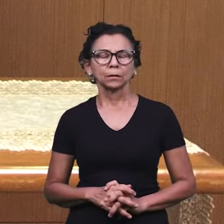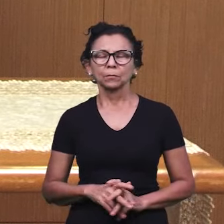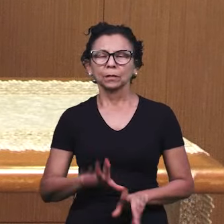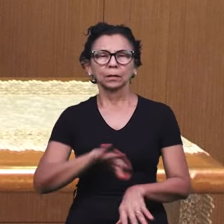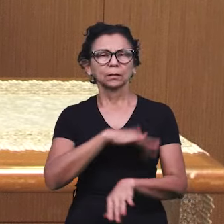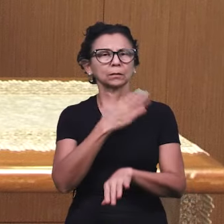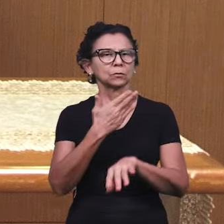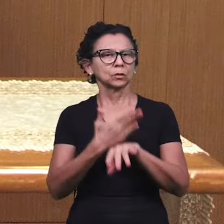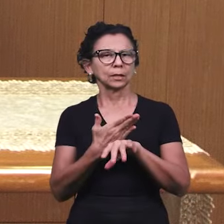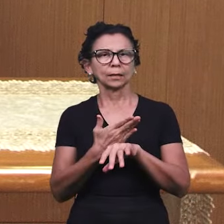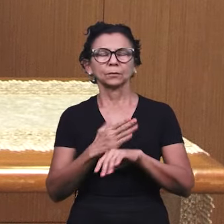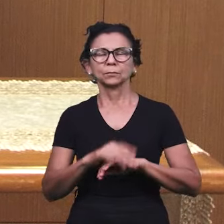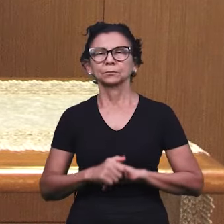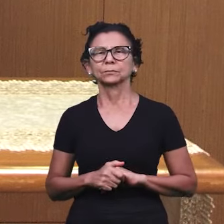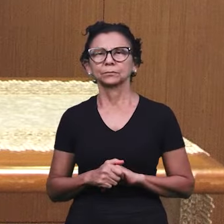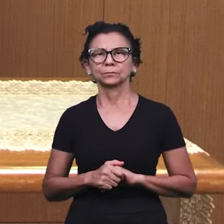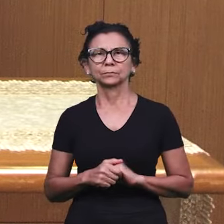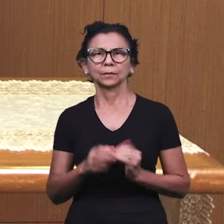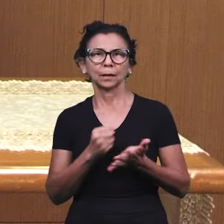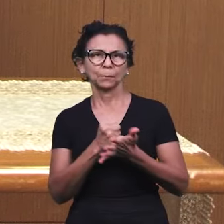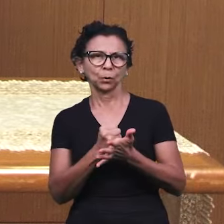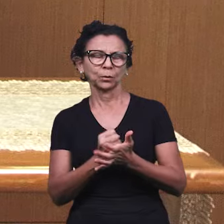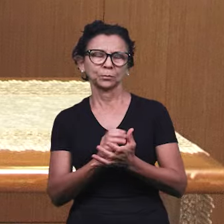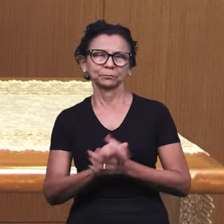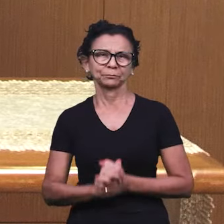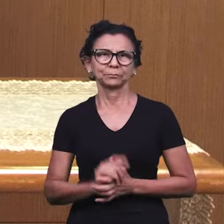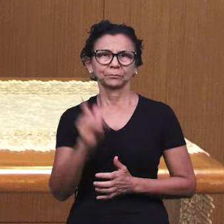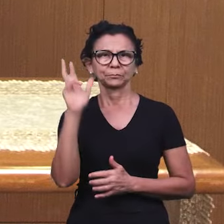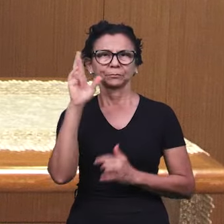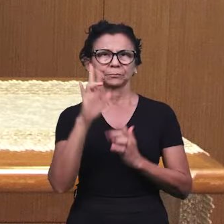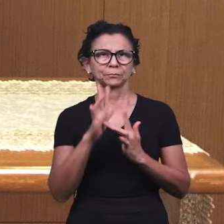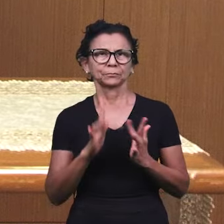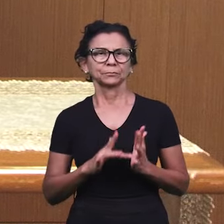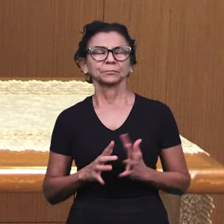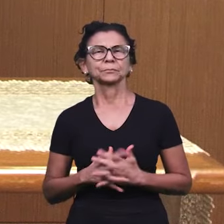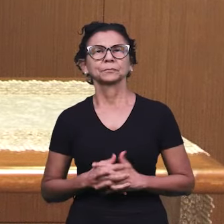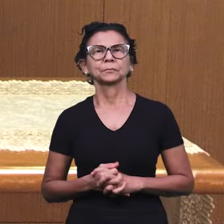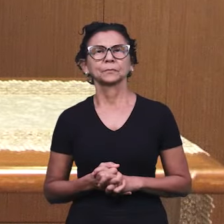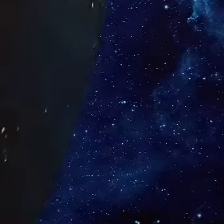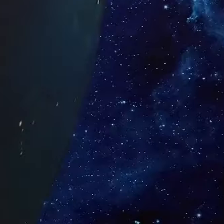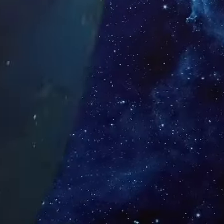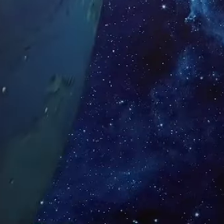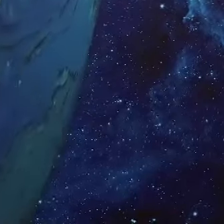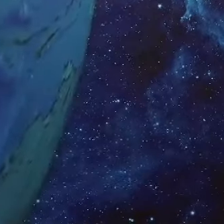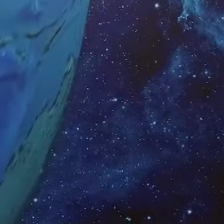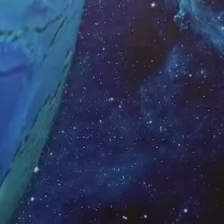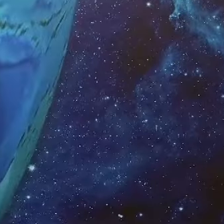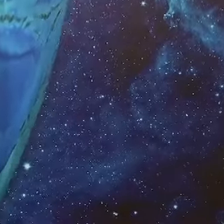24 horas para te atender. A todos, a paz do Senhor Jesus.